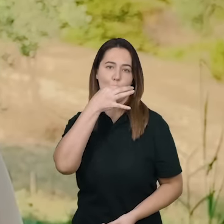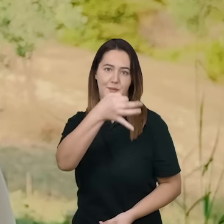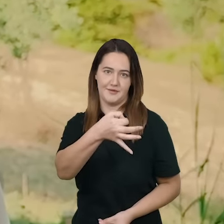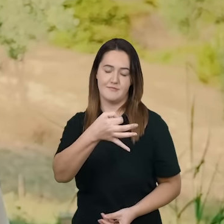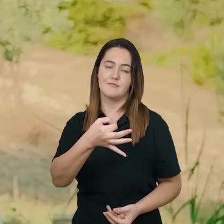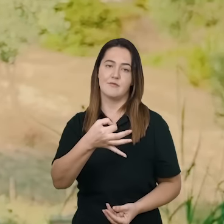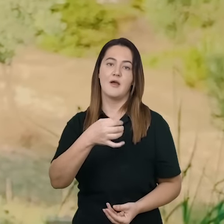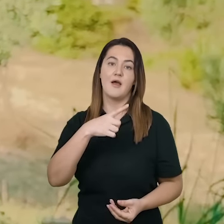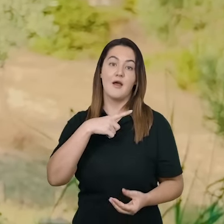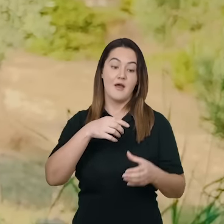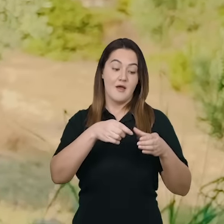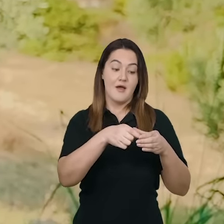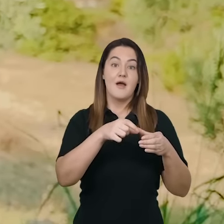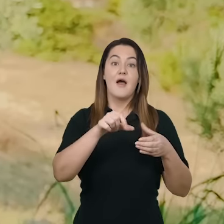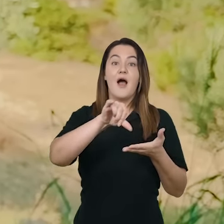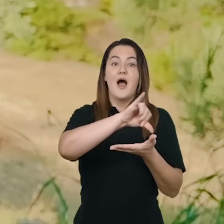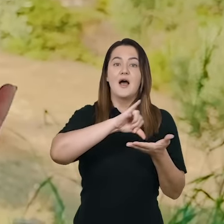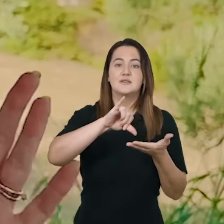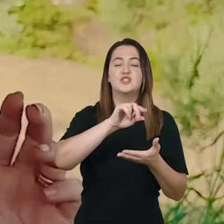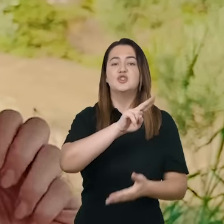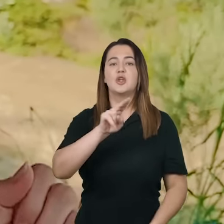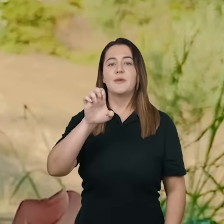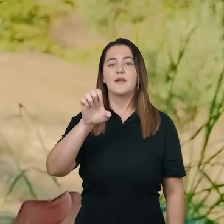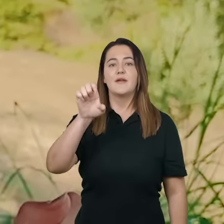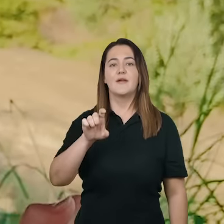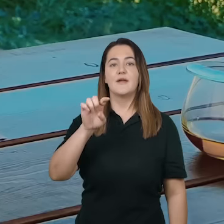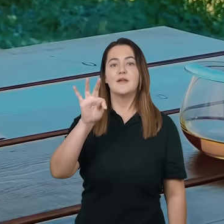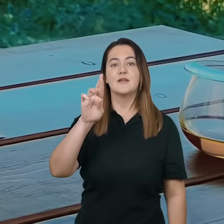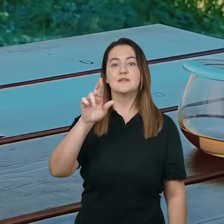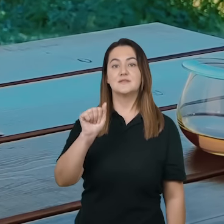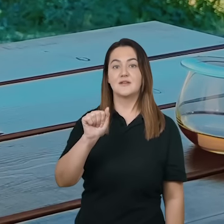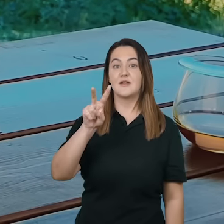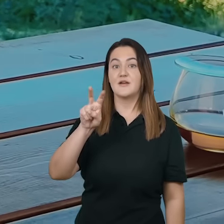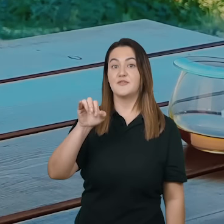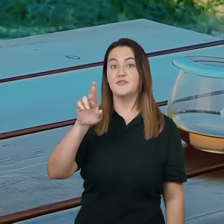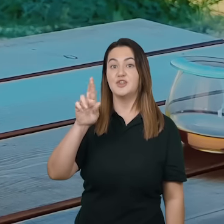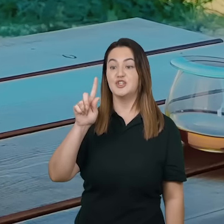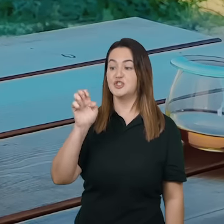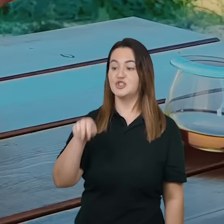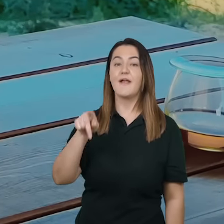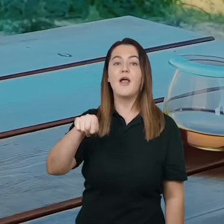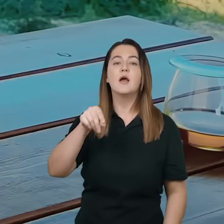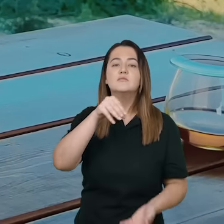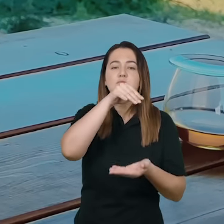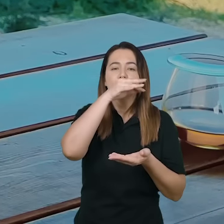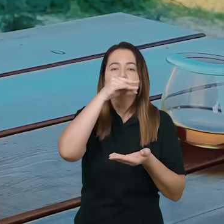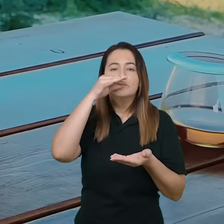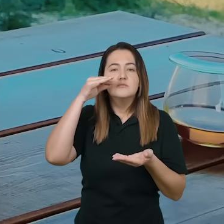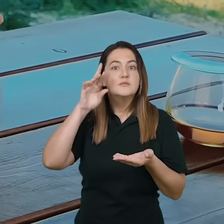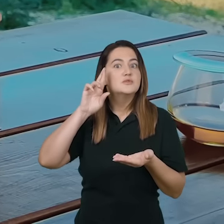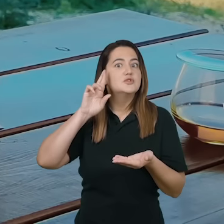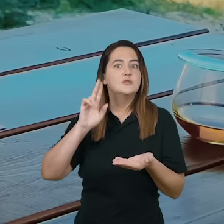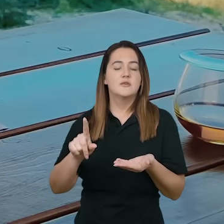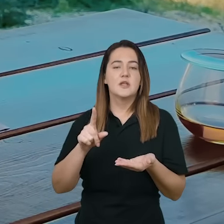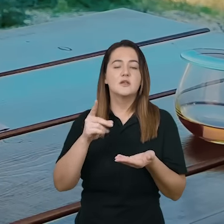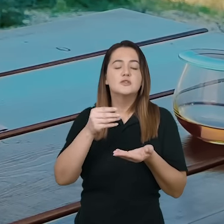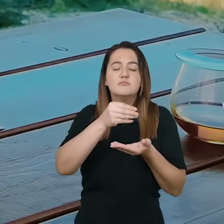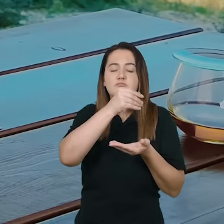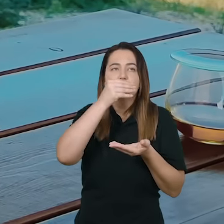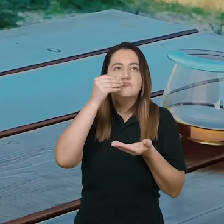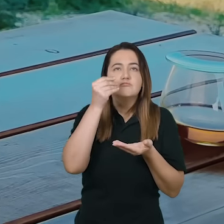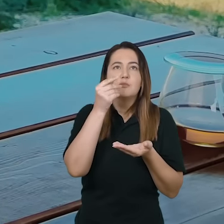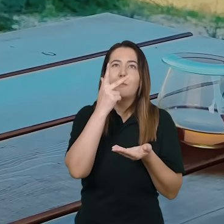o azeite extra virgem, ele começa sim pelo aroma, que todos devem ter, o extra virgem de fato,